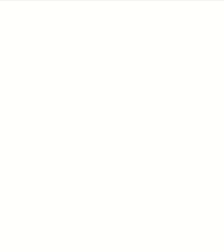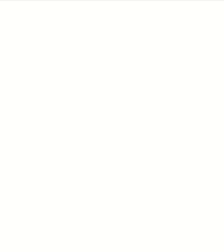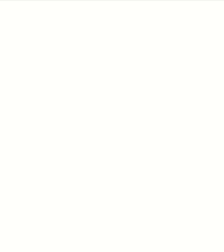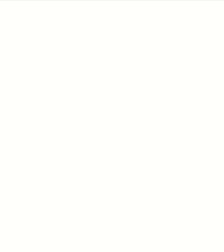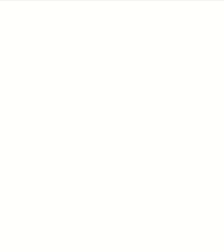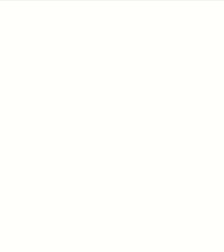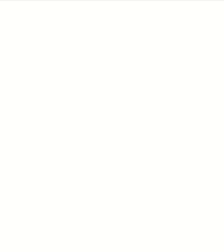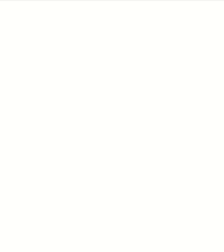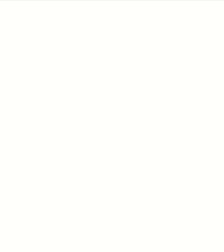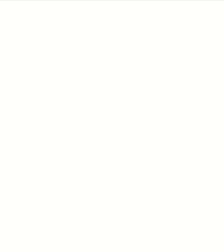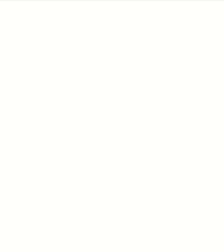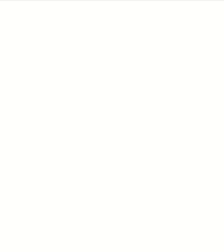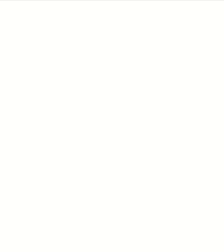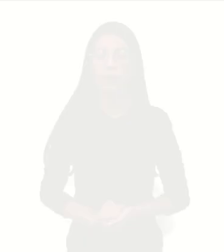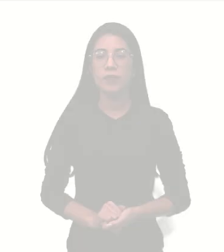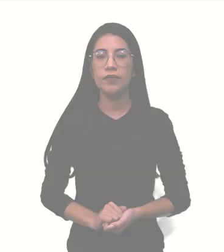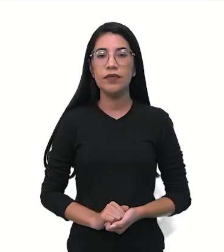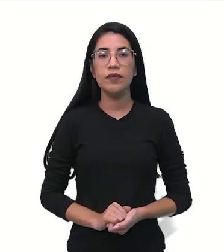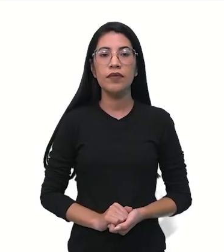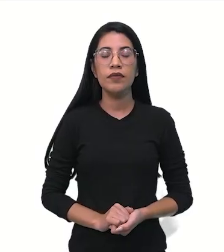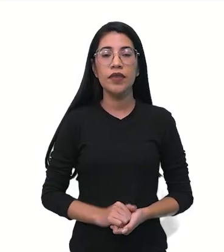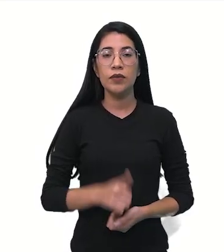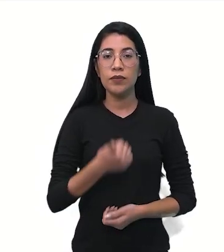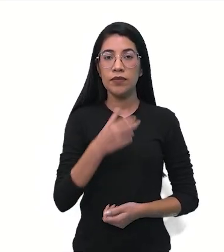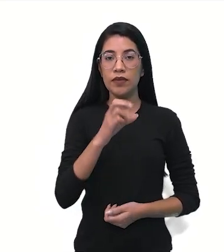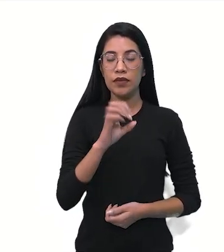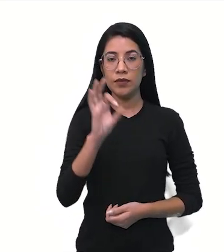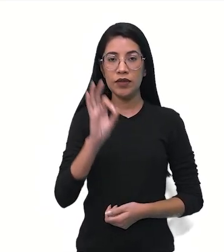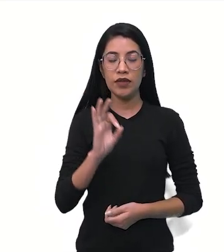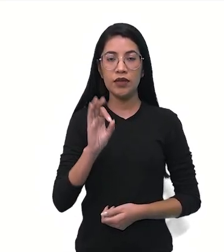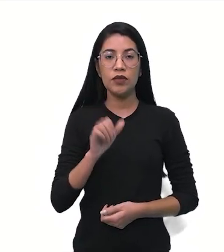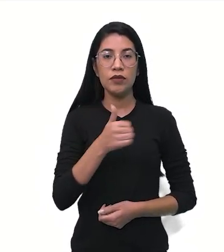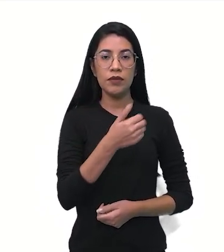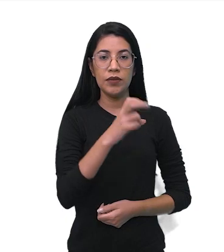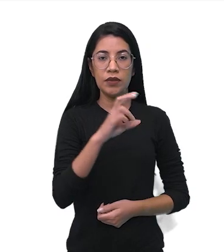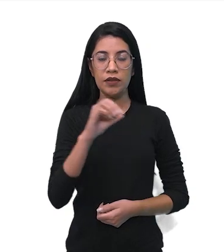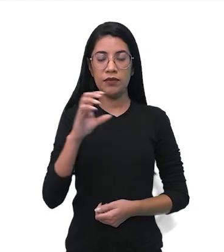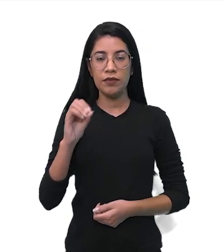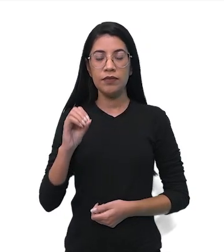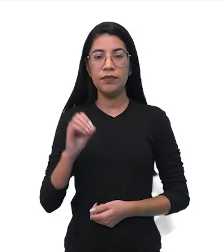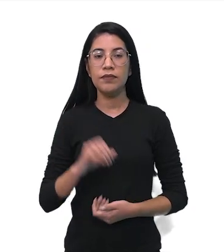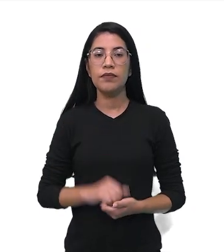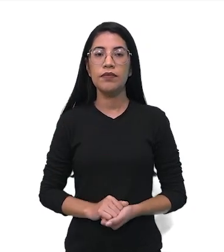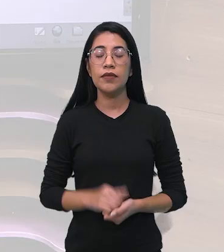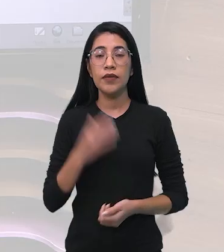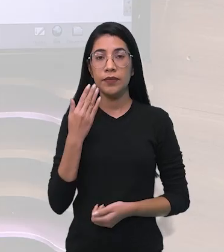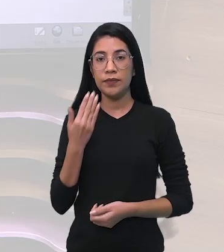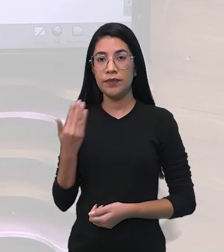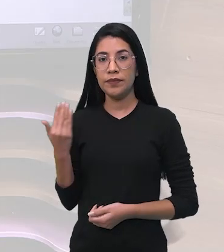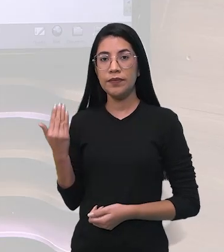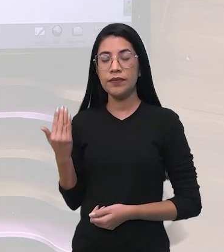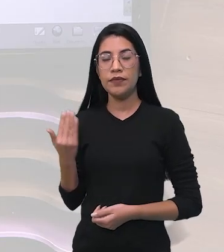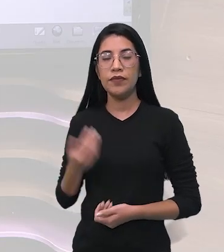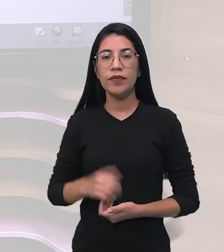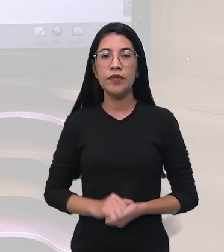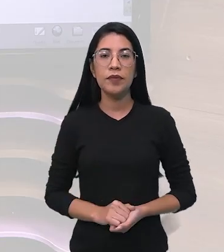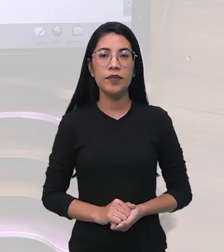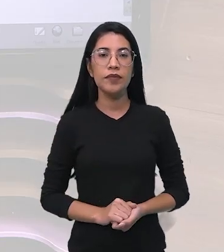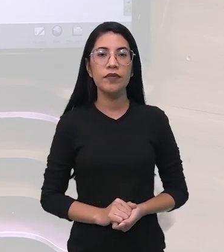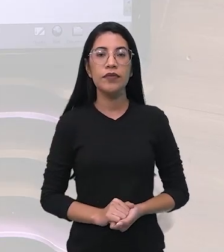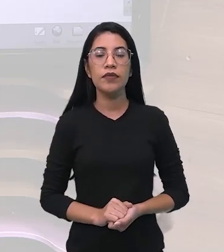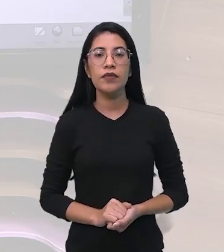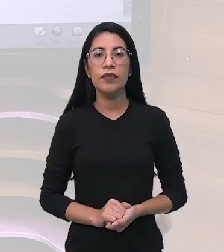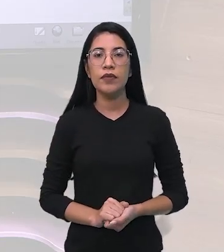10% de 1.500. Viram só? Vejam. Como ele